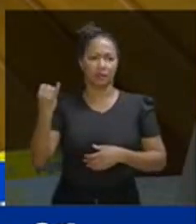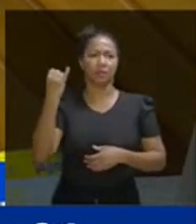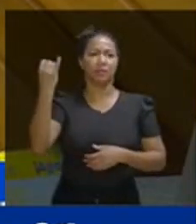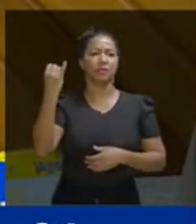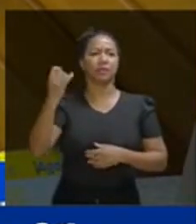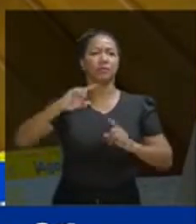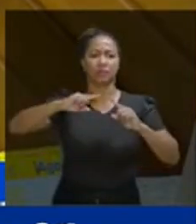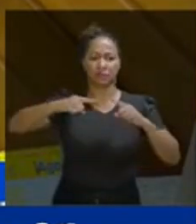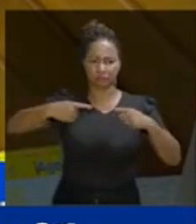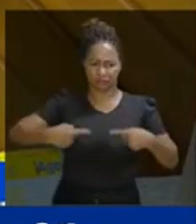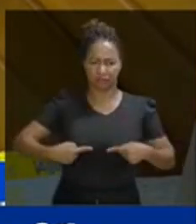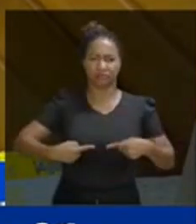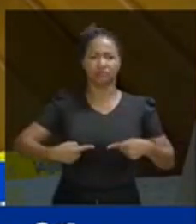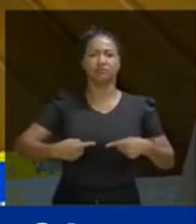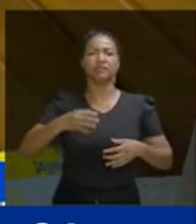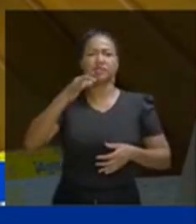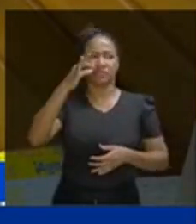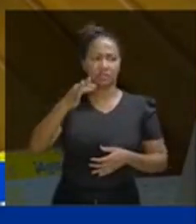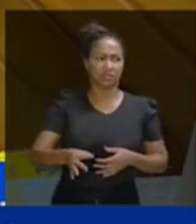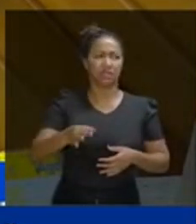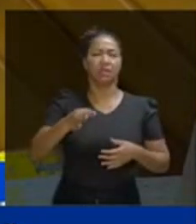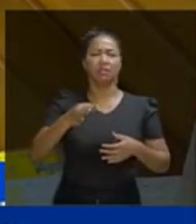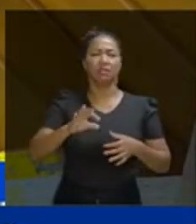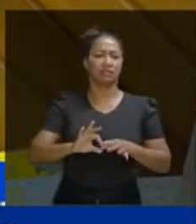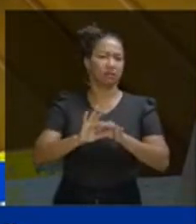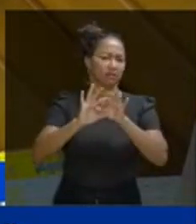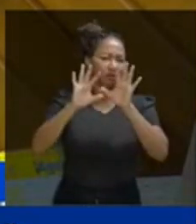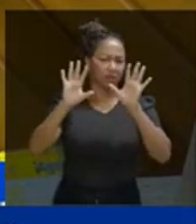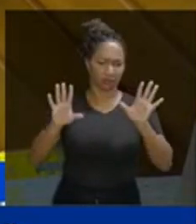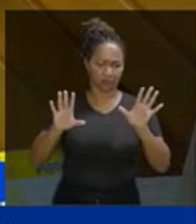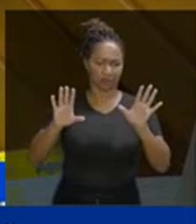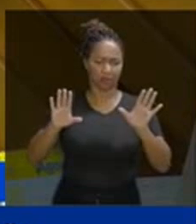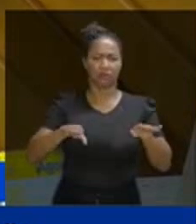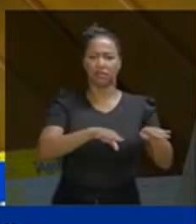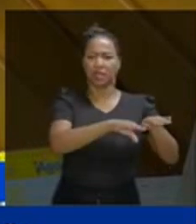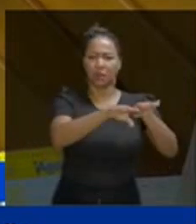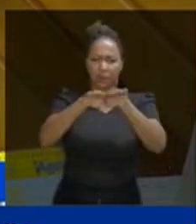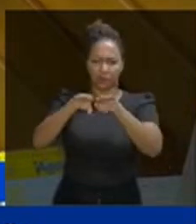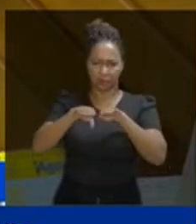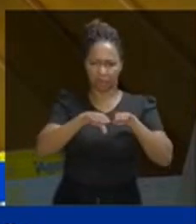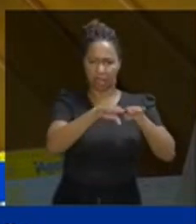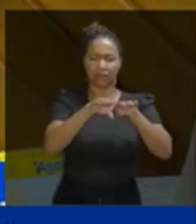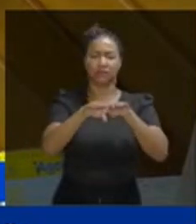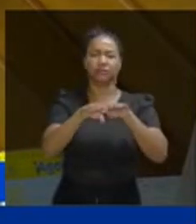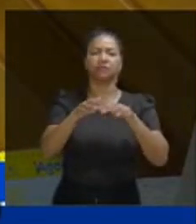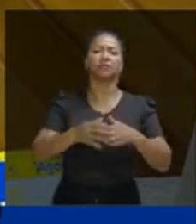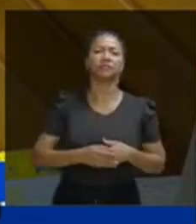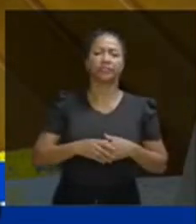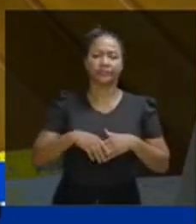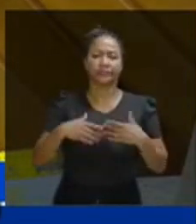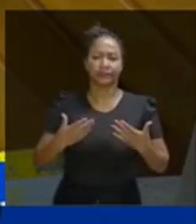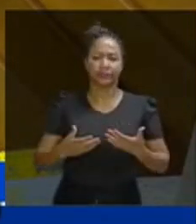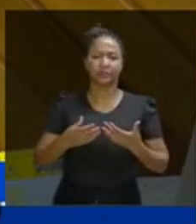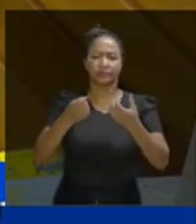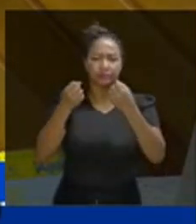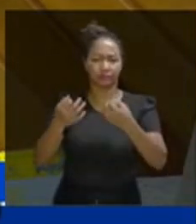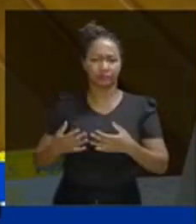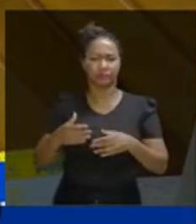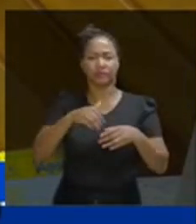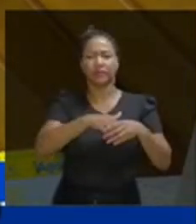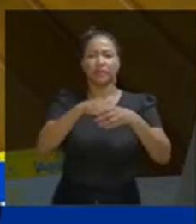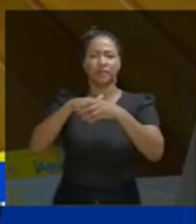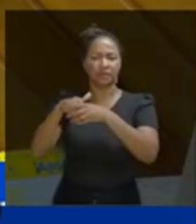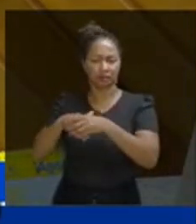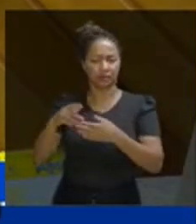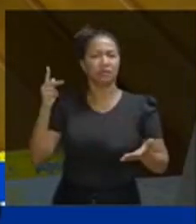que a disputa do pleito ocorra de maneira efetiva, livre e em igualdade de condições. Somente deste modo é possível afirmar que as eleições